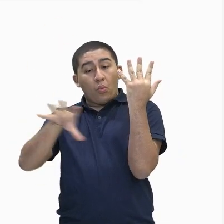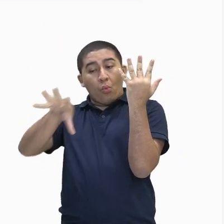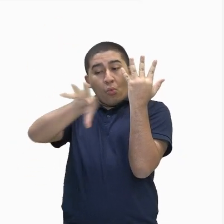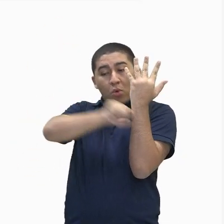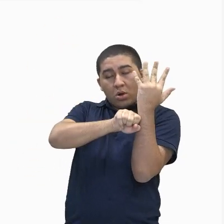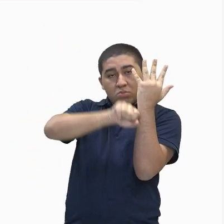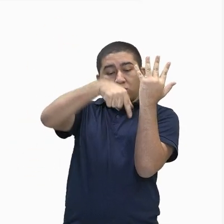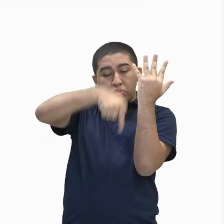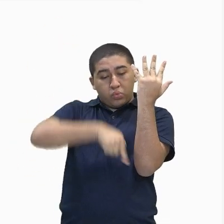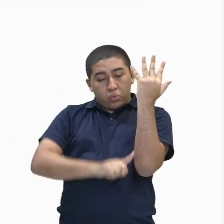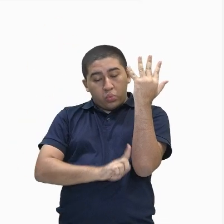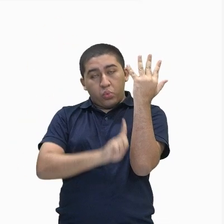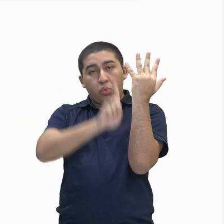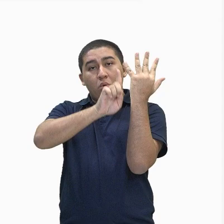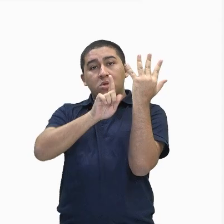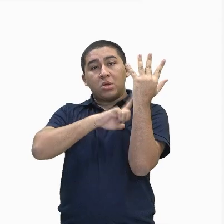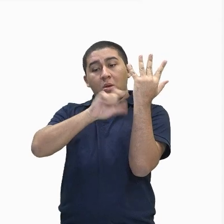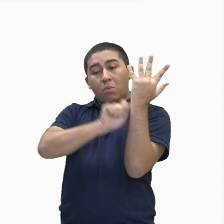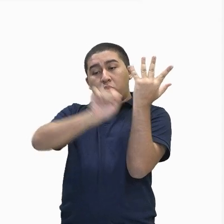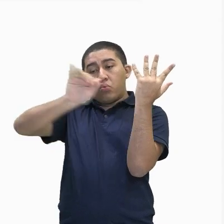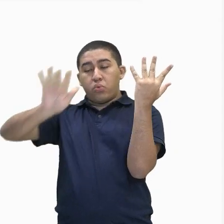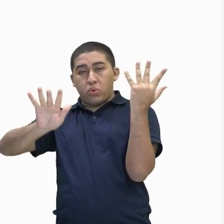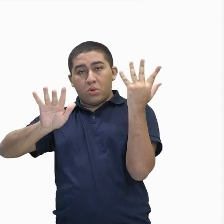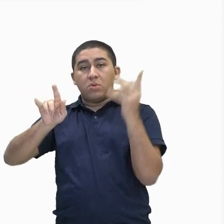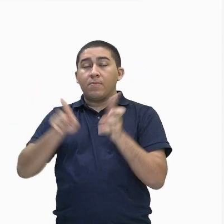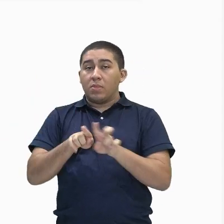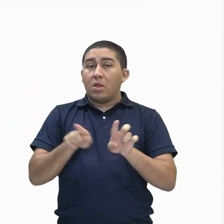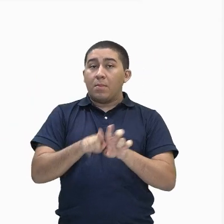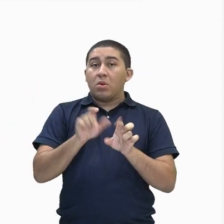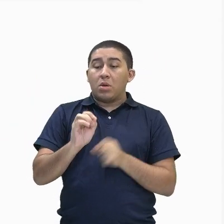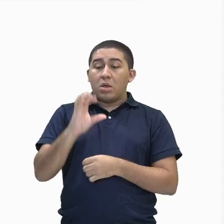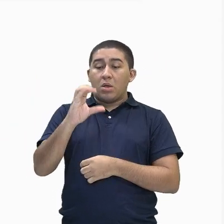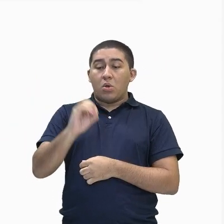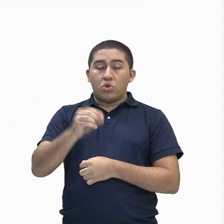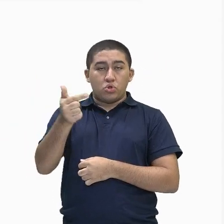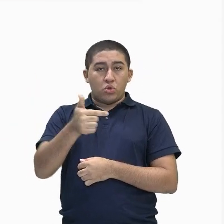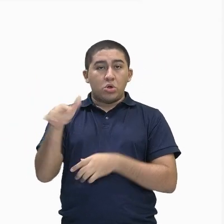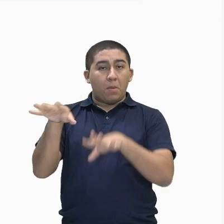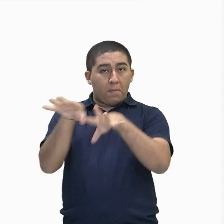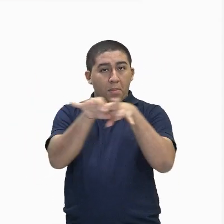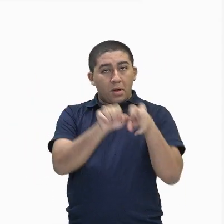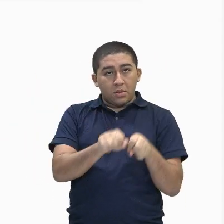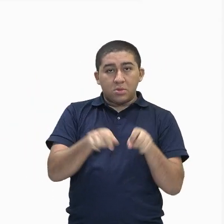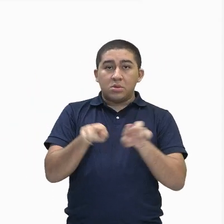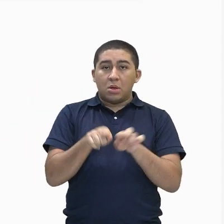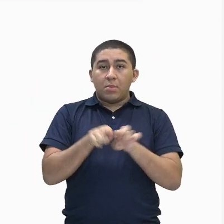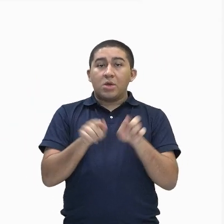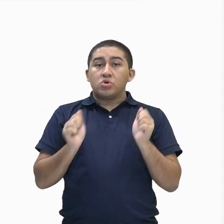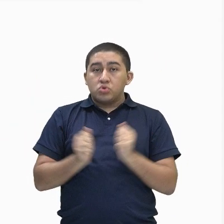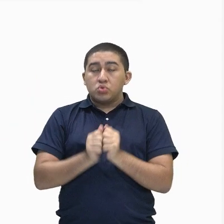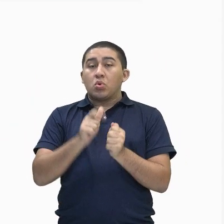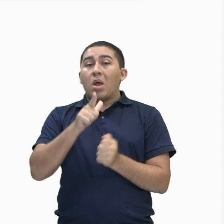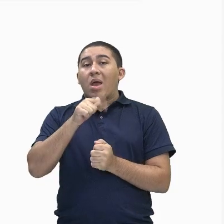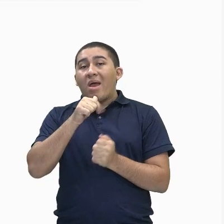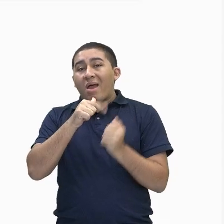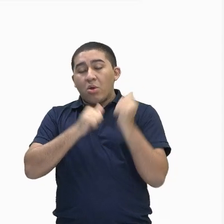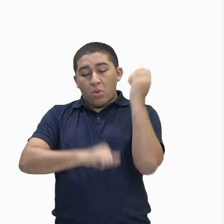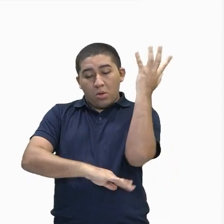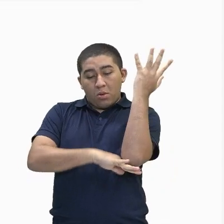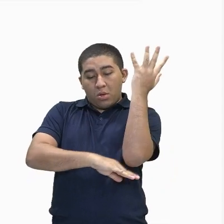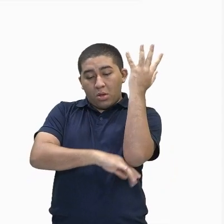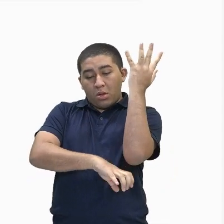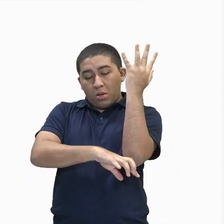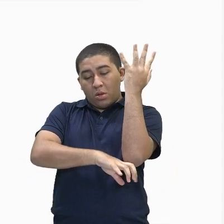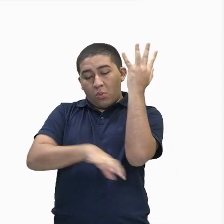fotossíntese. Elas absorvem a luz solar e também o dióxido de carbono, juntamente com a água, e vão produzir o seu próprio